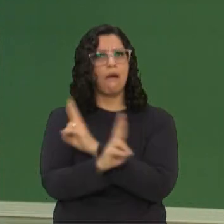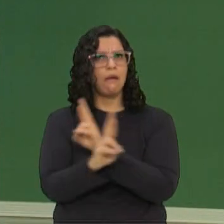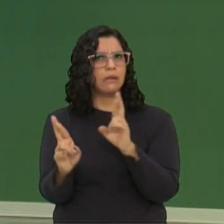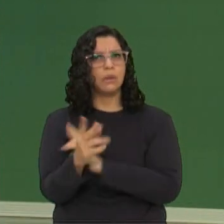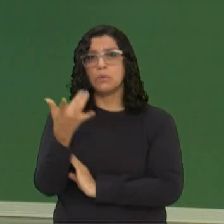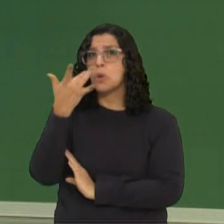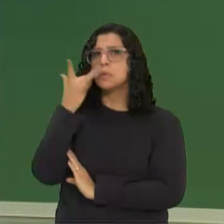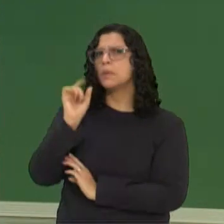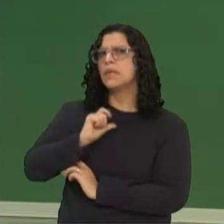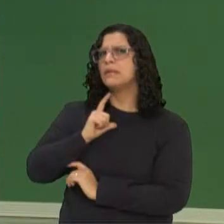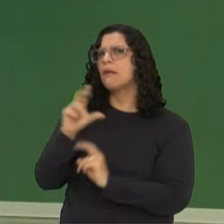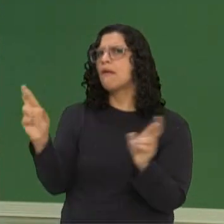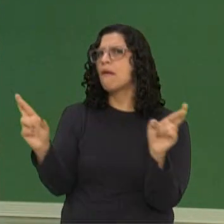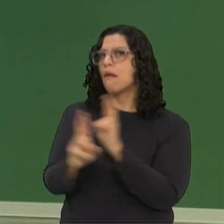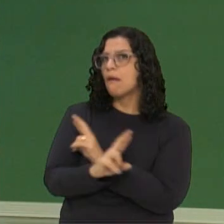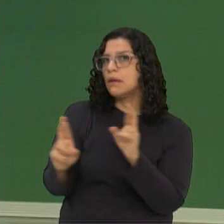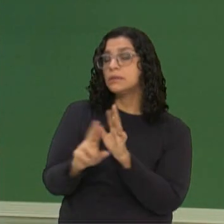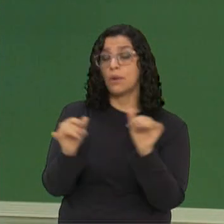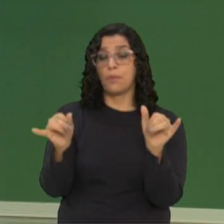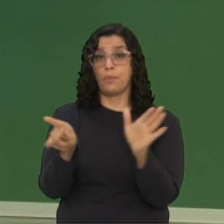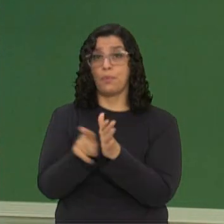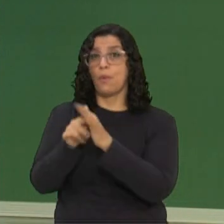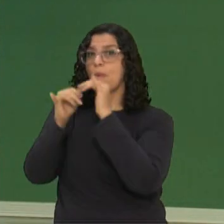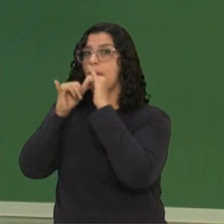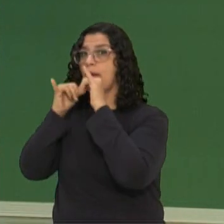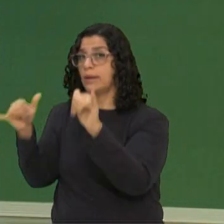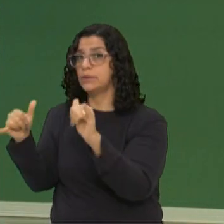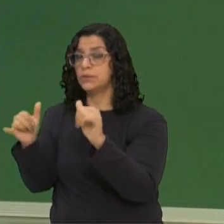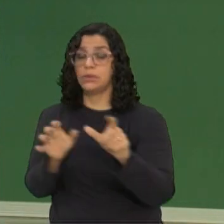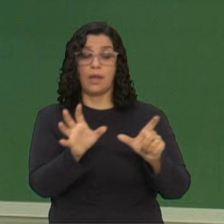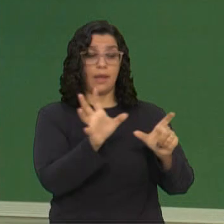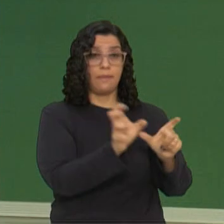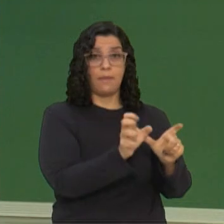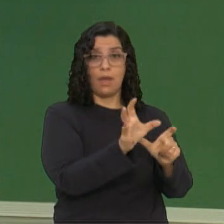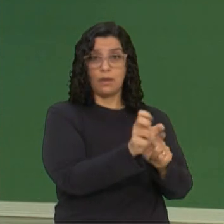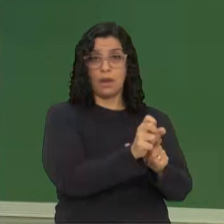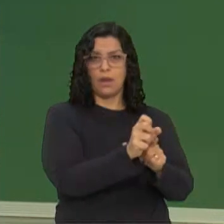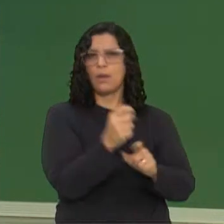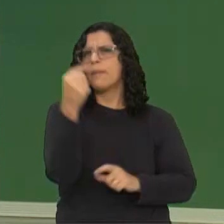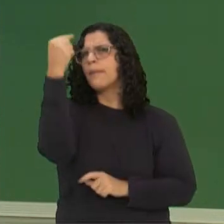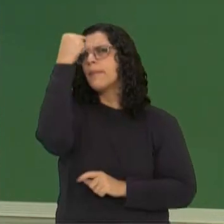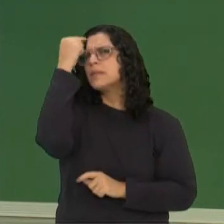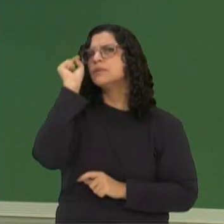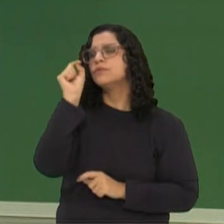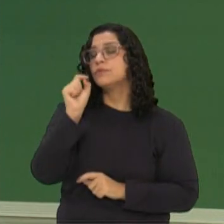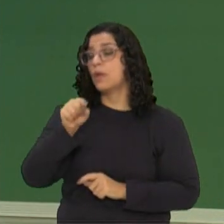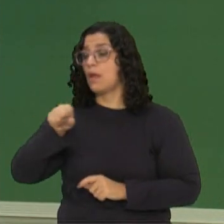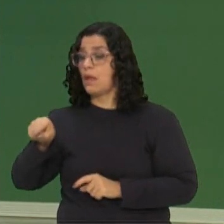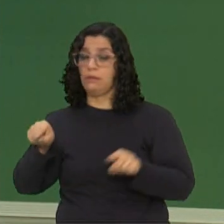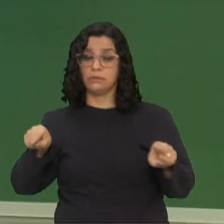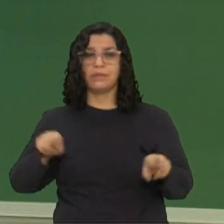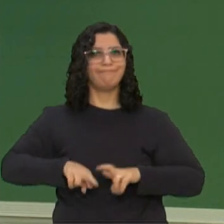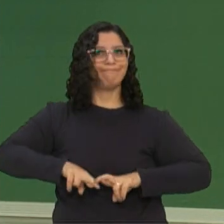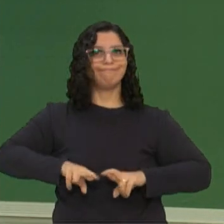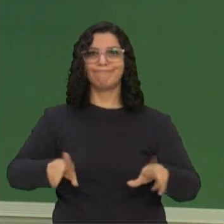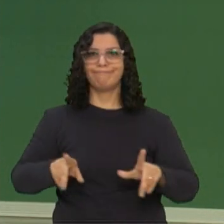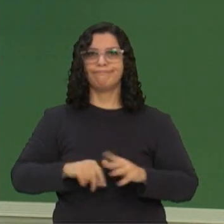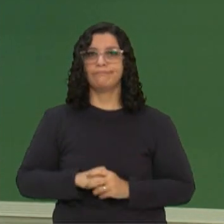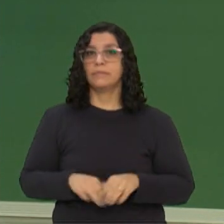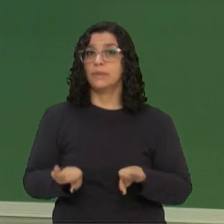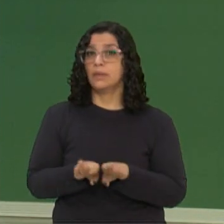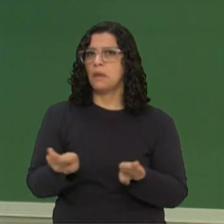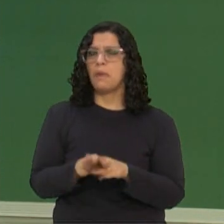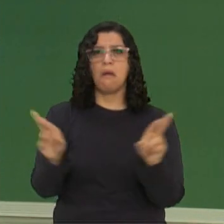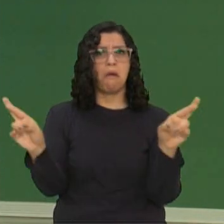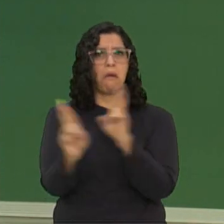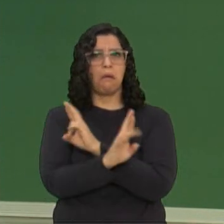entre os fenômenos elétricos e magnéticos. Pensava-se nessa época que se tratava de fenômenos distintos, sem